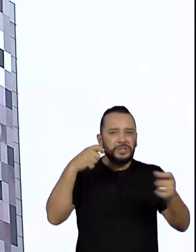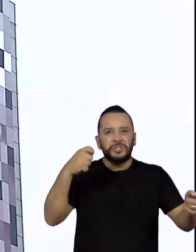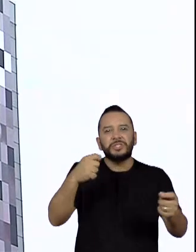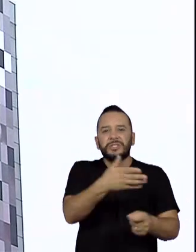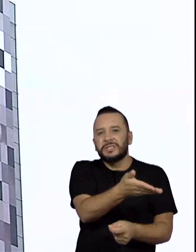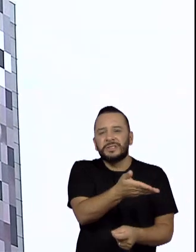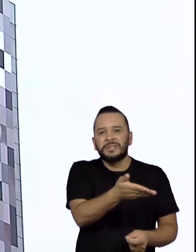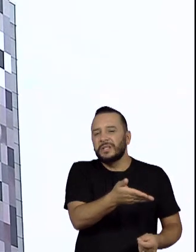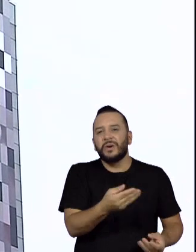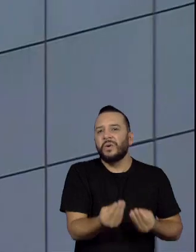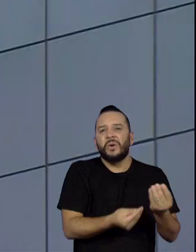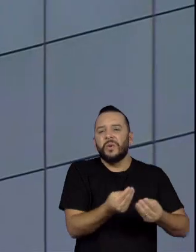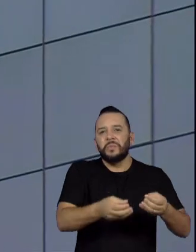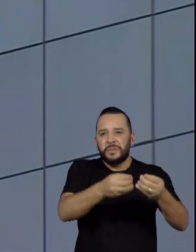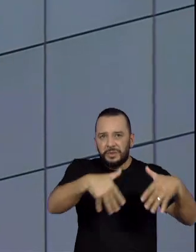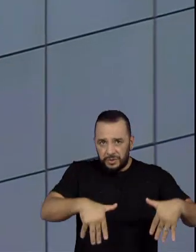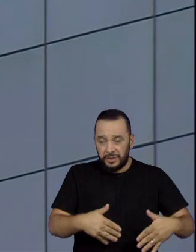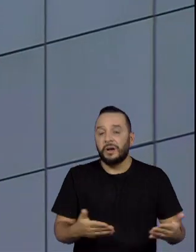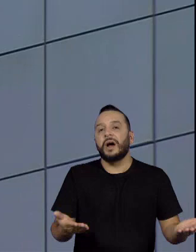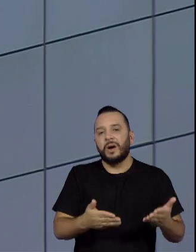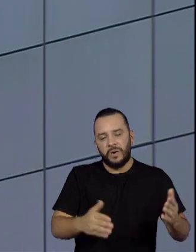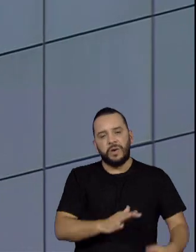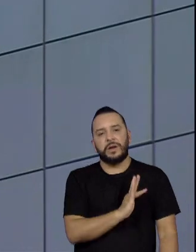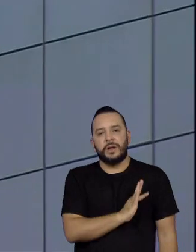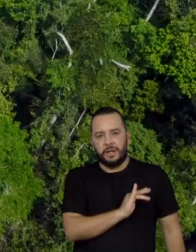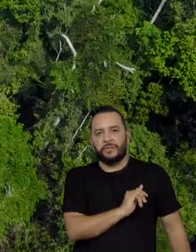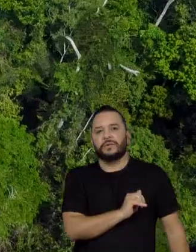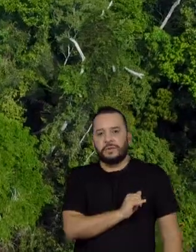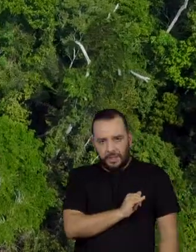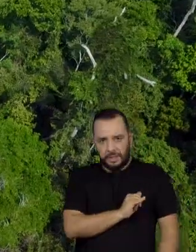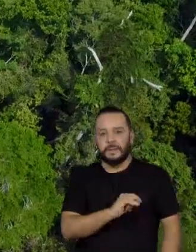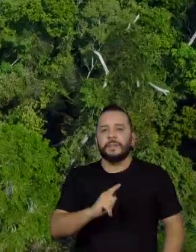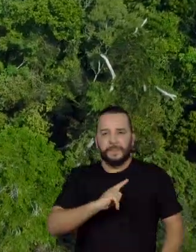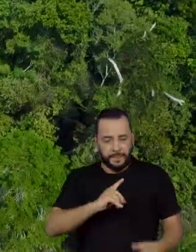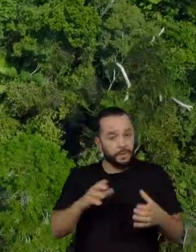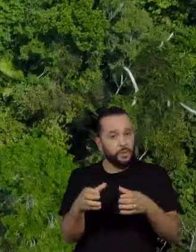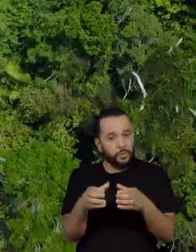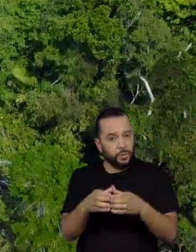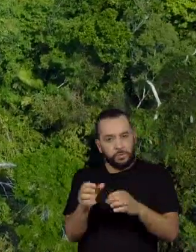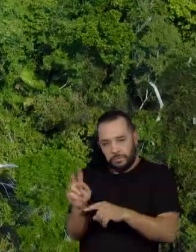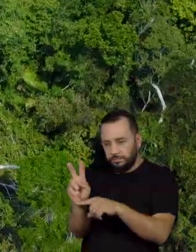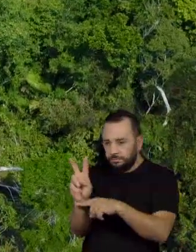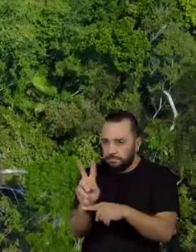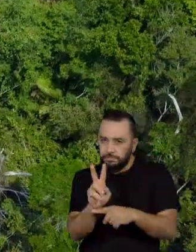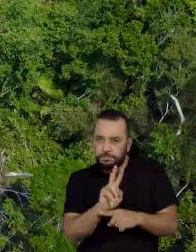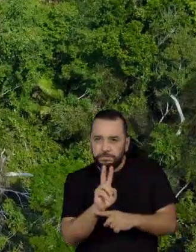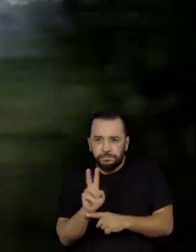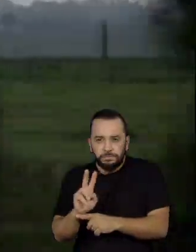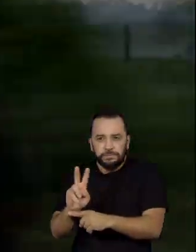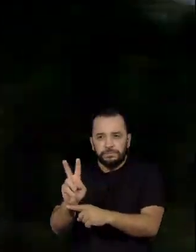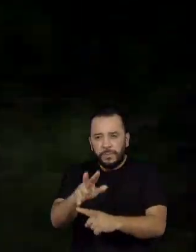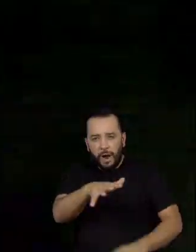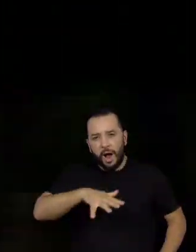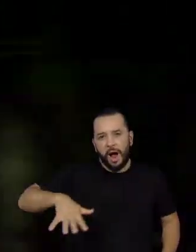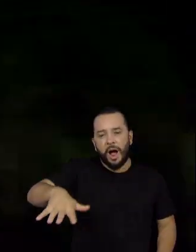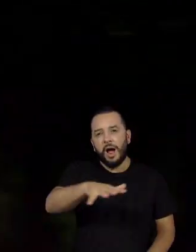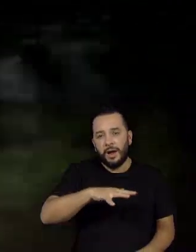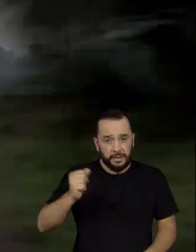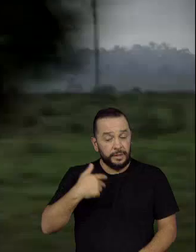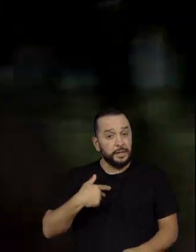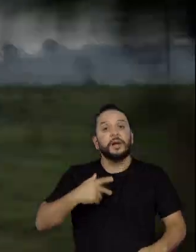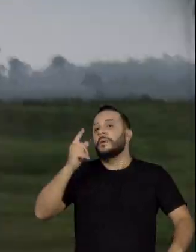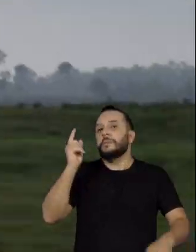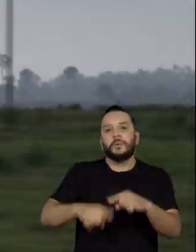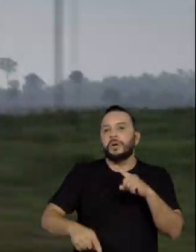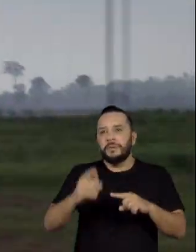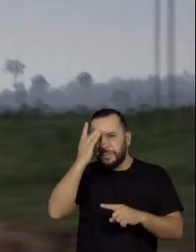decisão judicial também obriga o órgão a manter uma equipe permanente de fiscalização na área para impedir a entrada